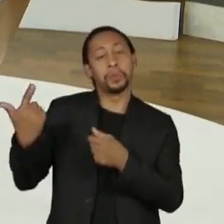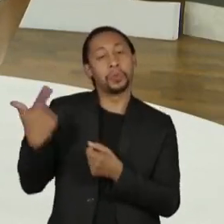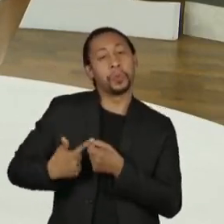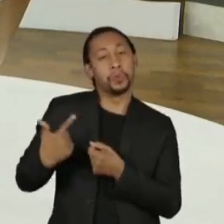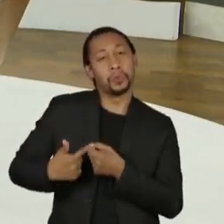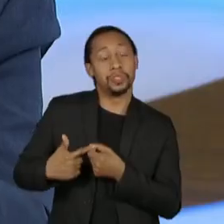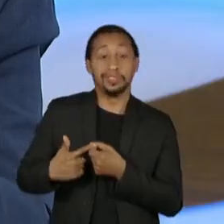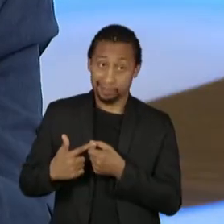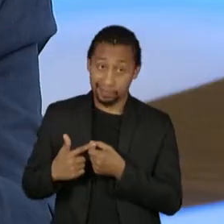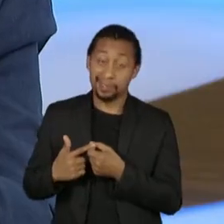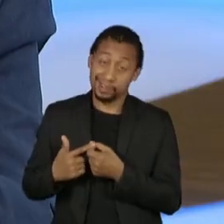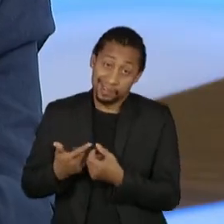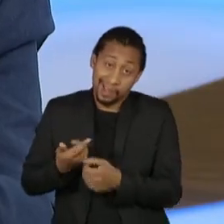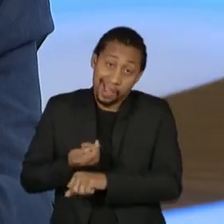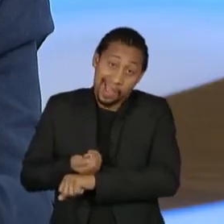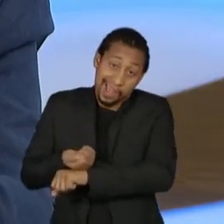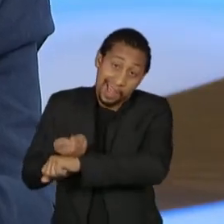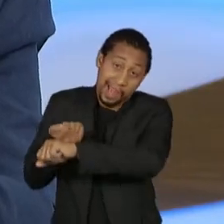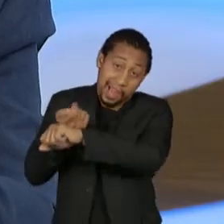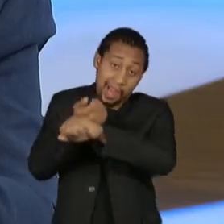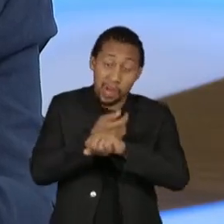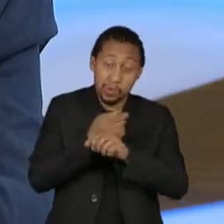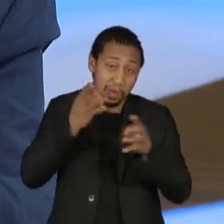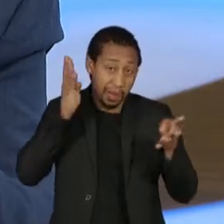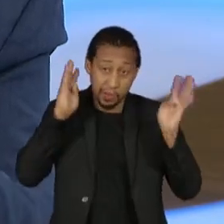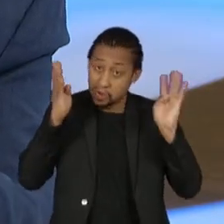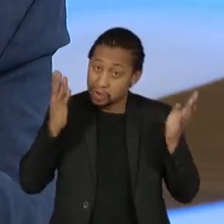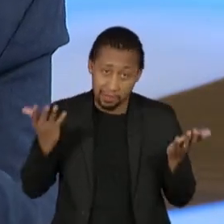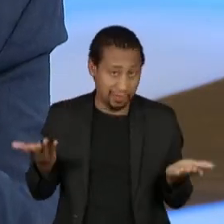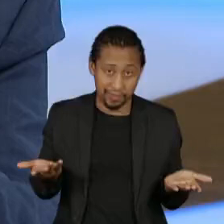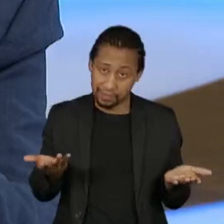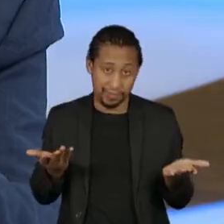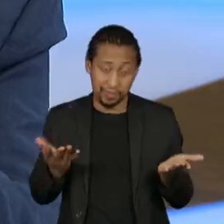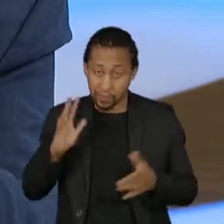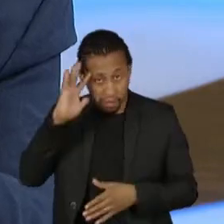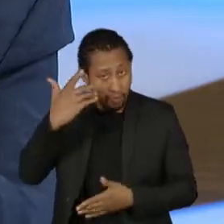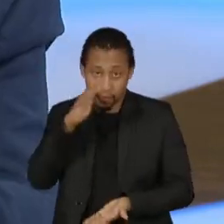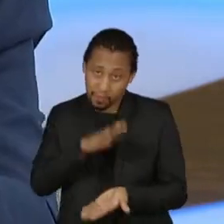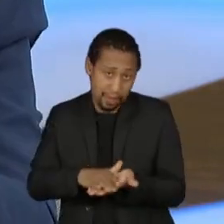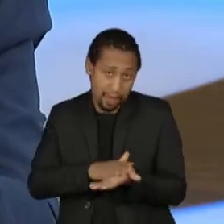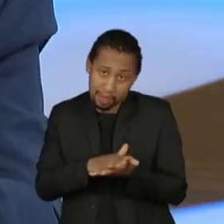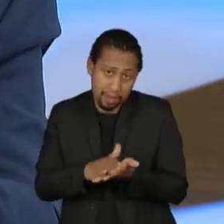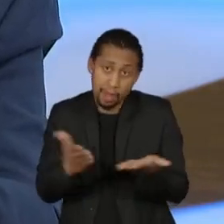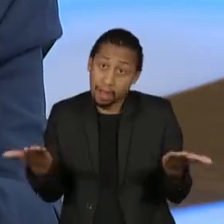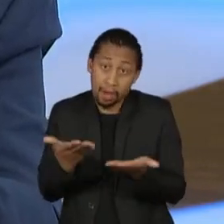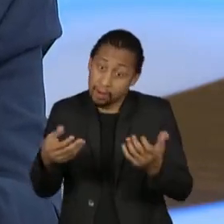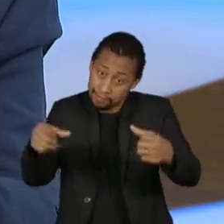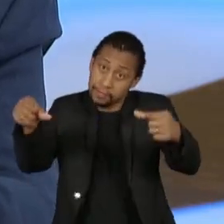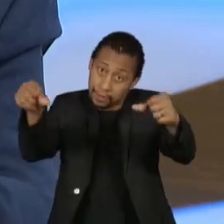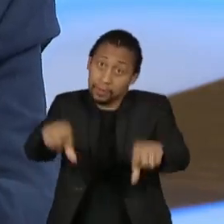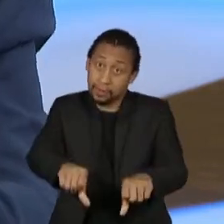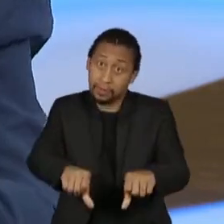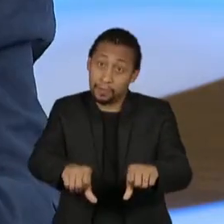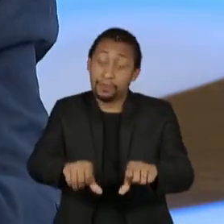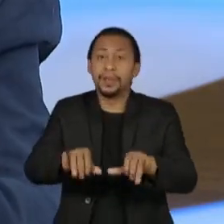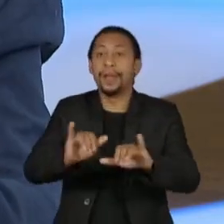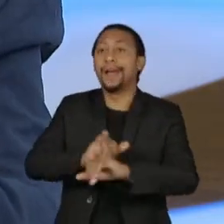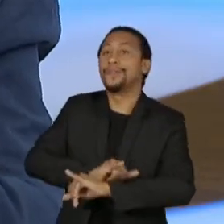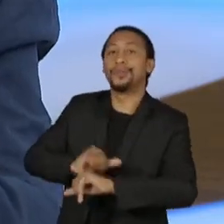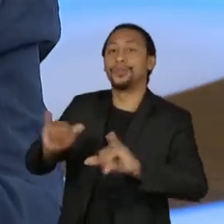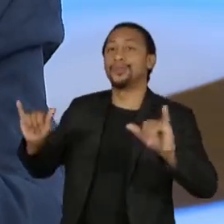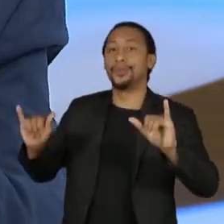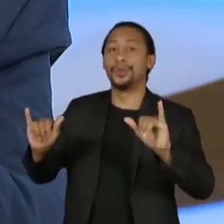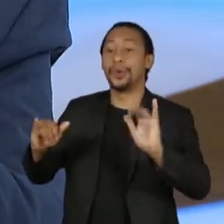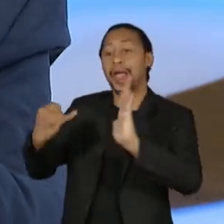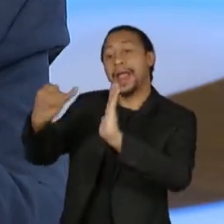não fizeram. Agora fizeram uma coisa mais grave. Quando fala tirar dinheiro do ICMS, está tirando